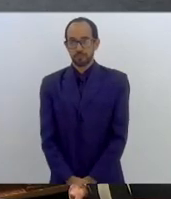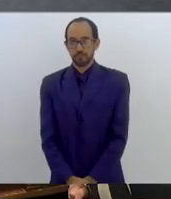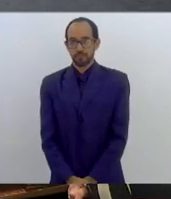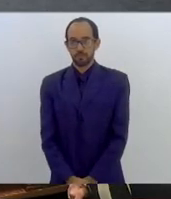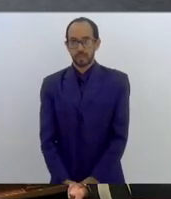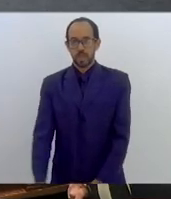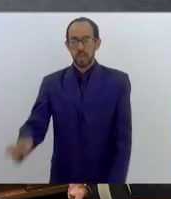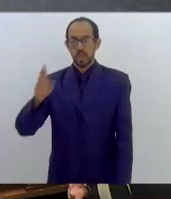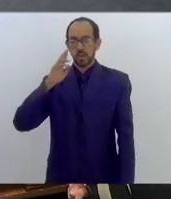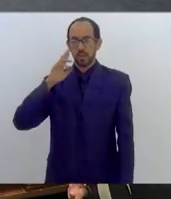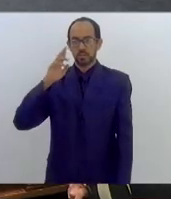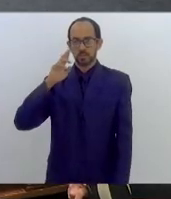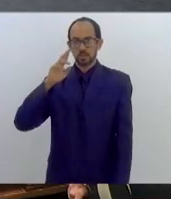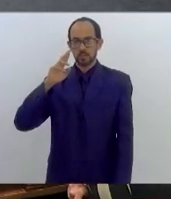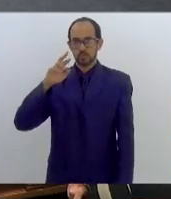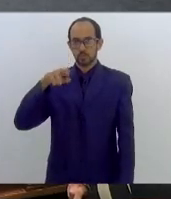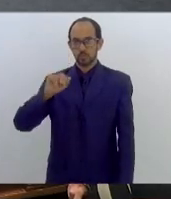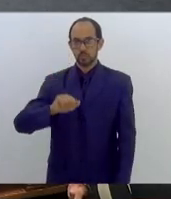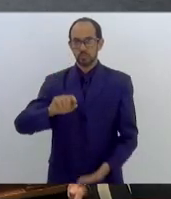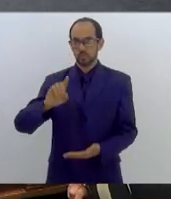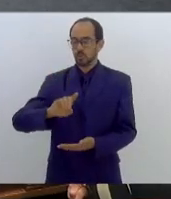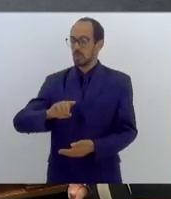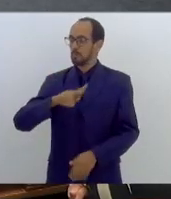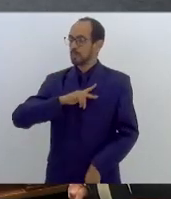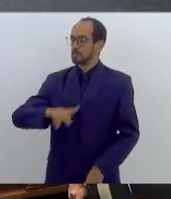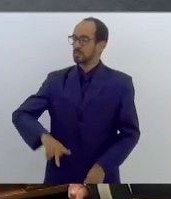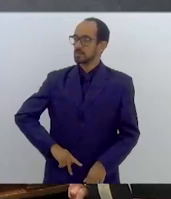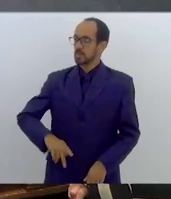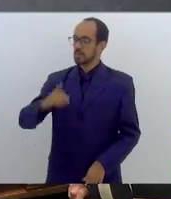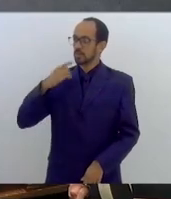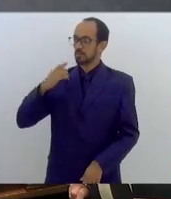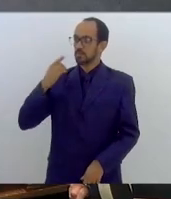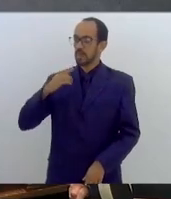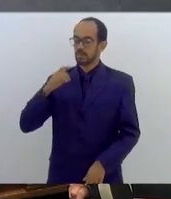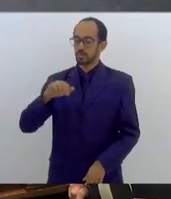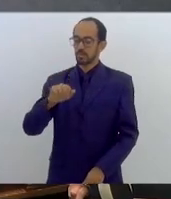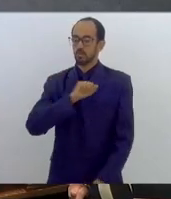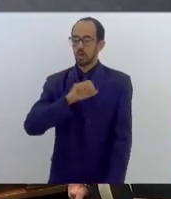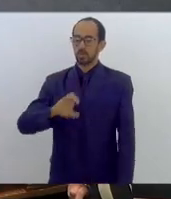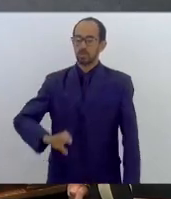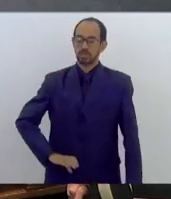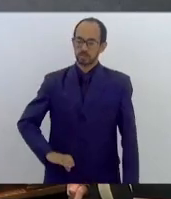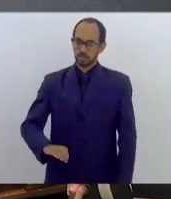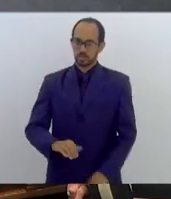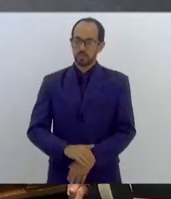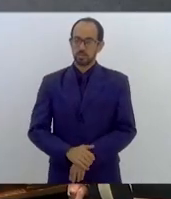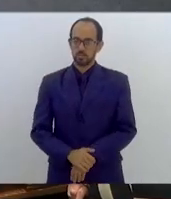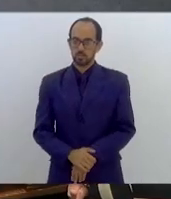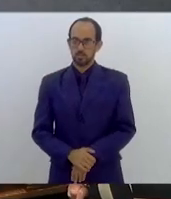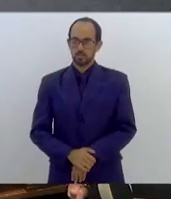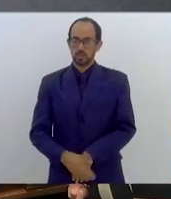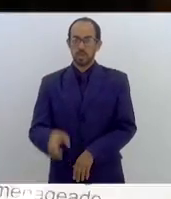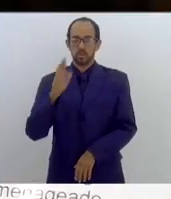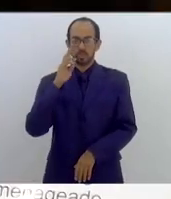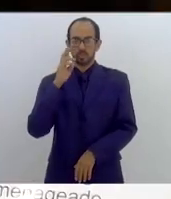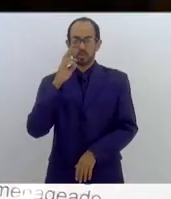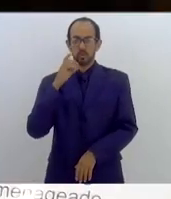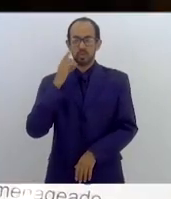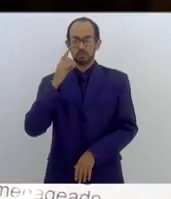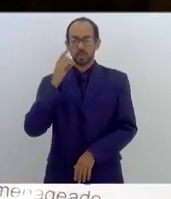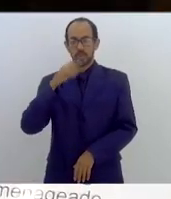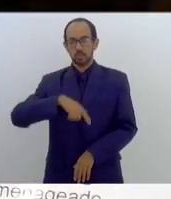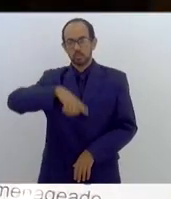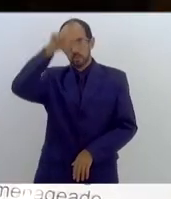Excelentíssimo senhor presidente desta casa e desta mesa, deputado estadual André Ceciliano. Excelentíssimo senhor deputado